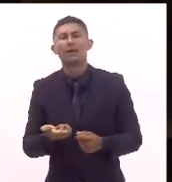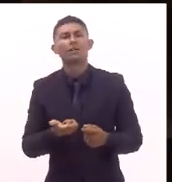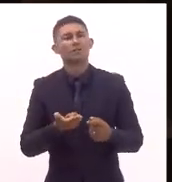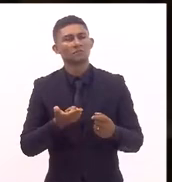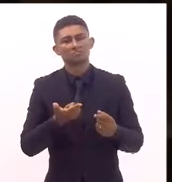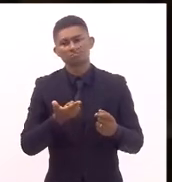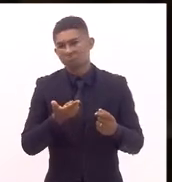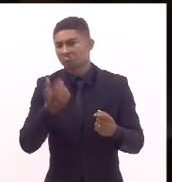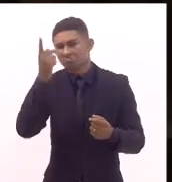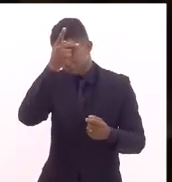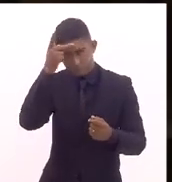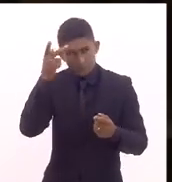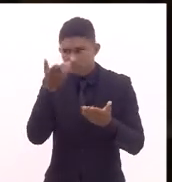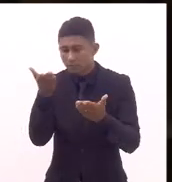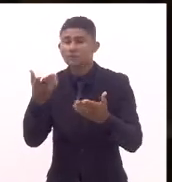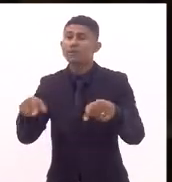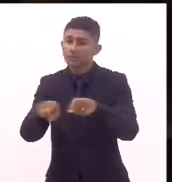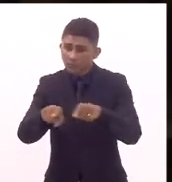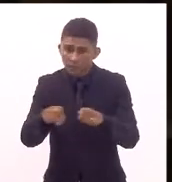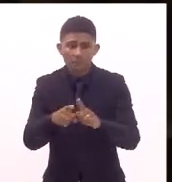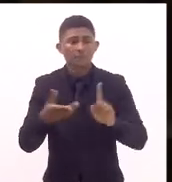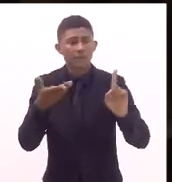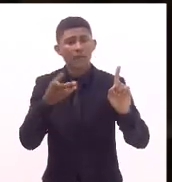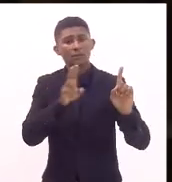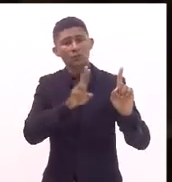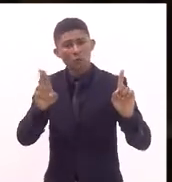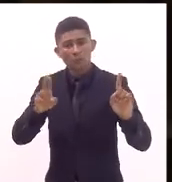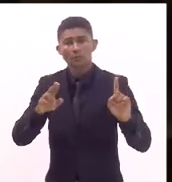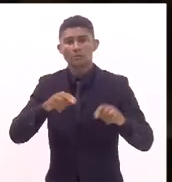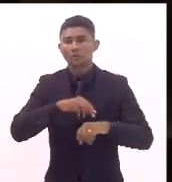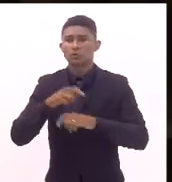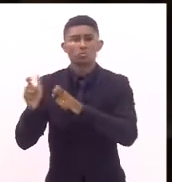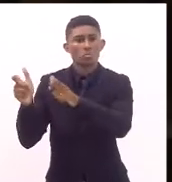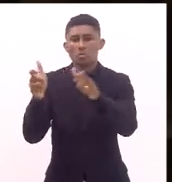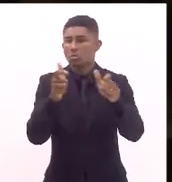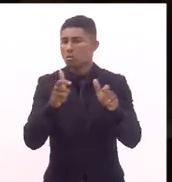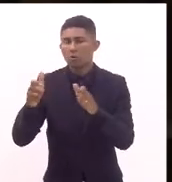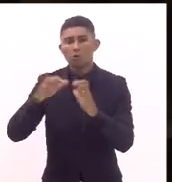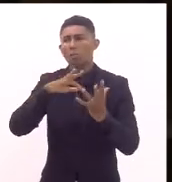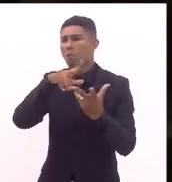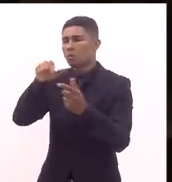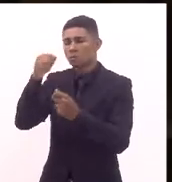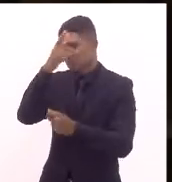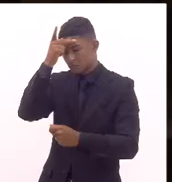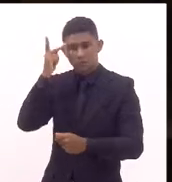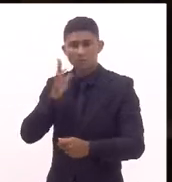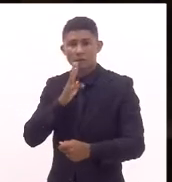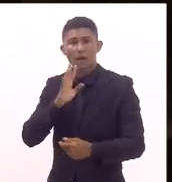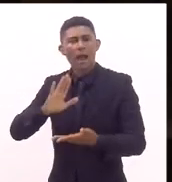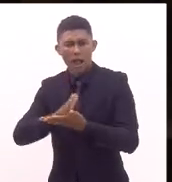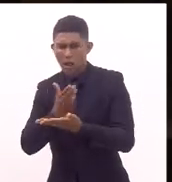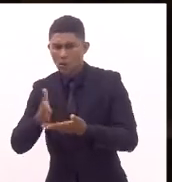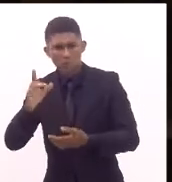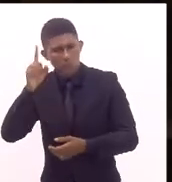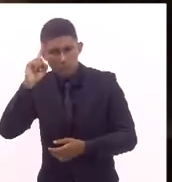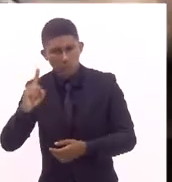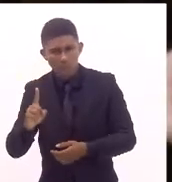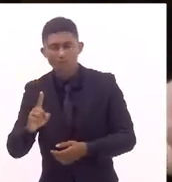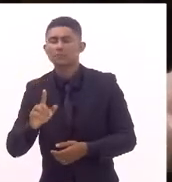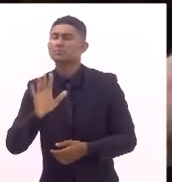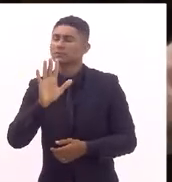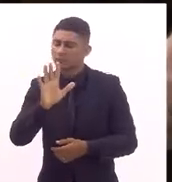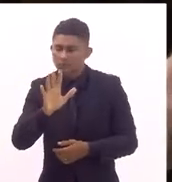quer dizer pessoas ela é reconhecida no mundo inteiro ela é muita gente não sabe disso mas é verdade